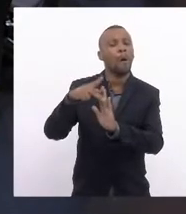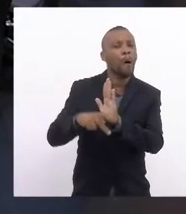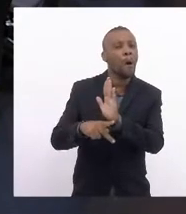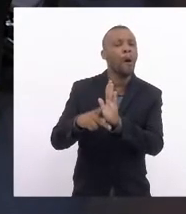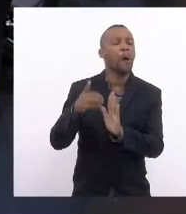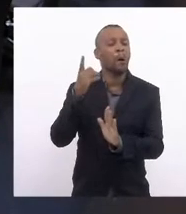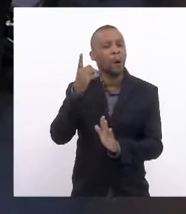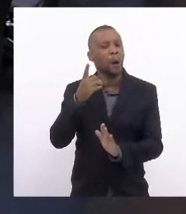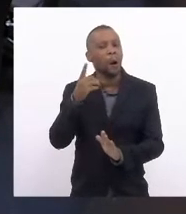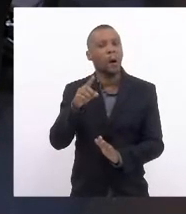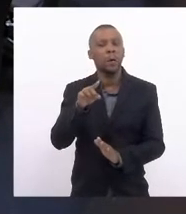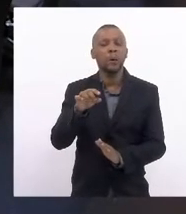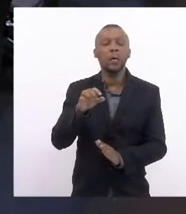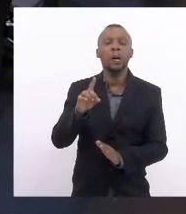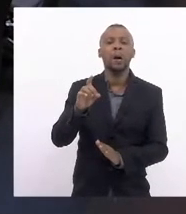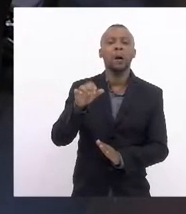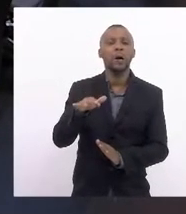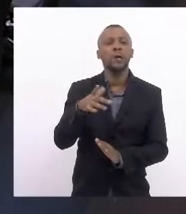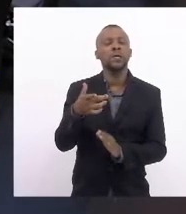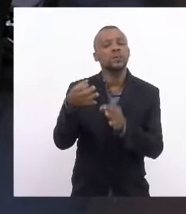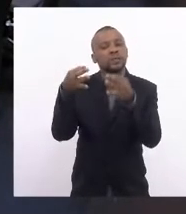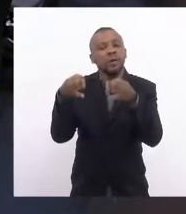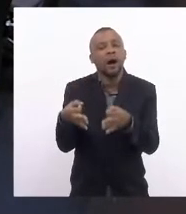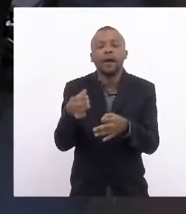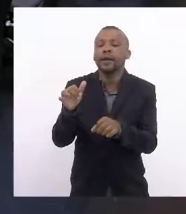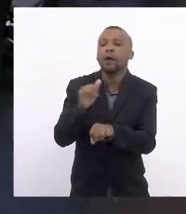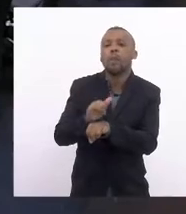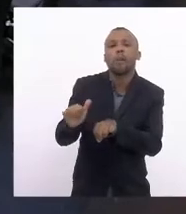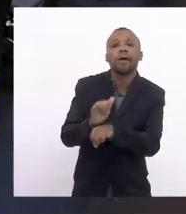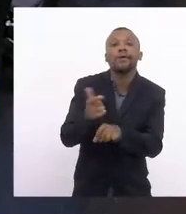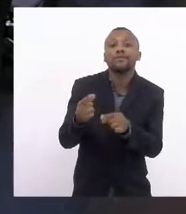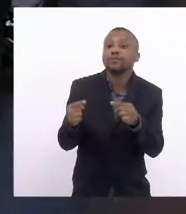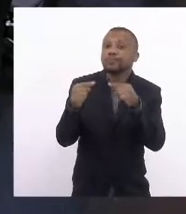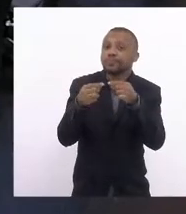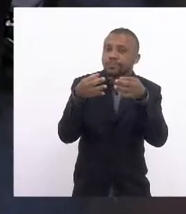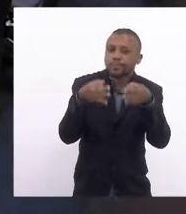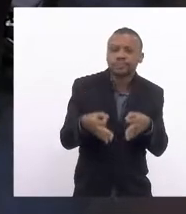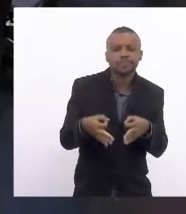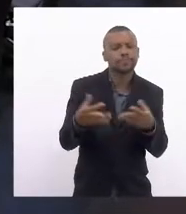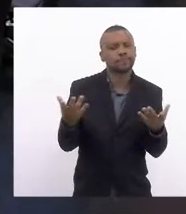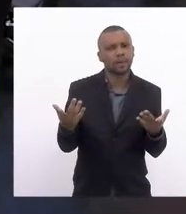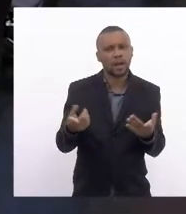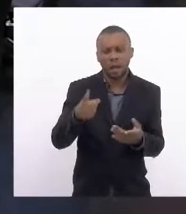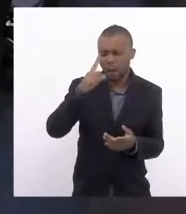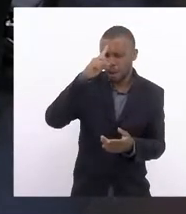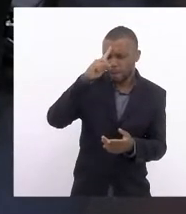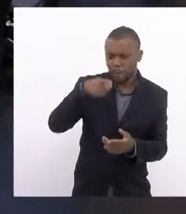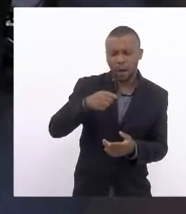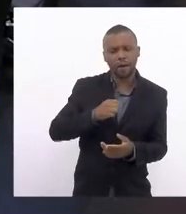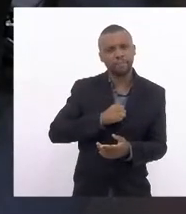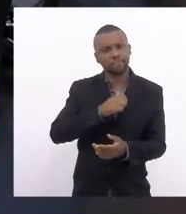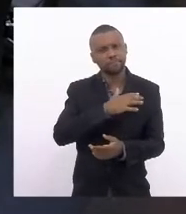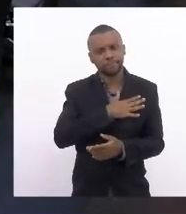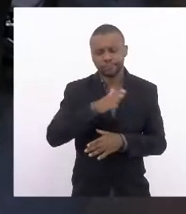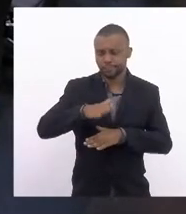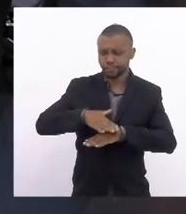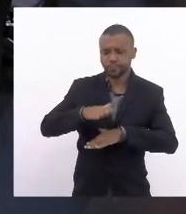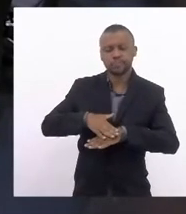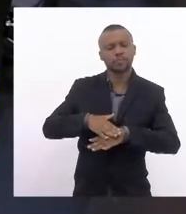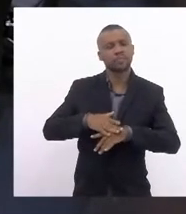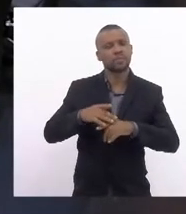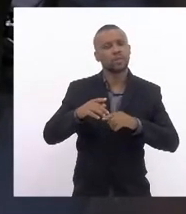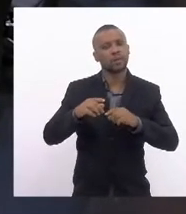Zeidan, sendo certo que não é o meio adequado, ao contrário, é ditatorial por parte da Assembleia Legislativa